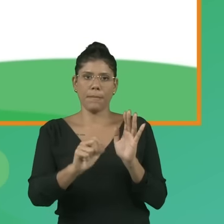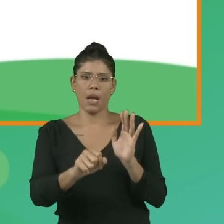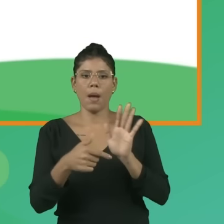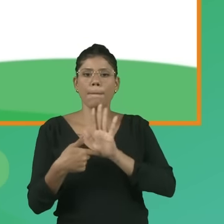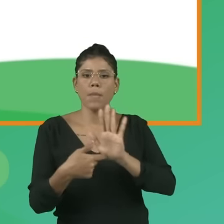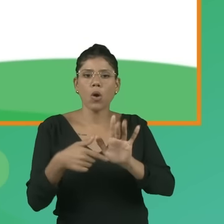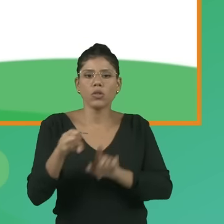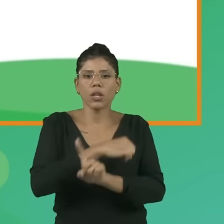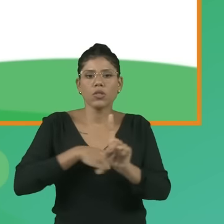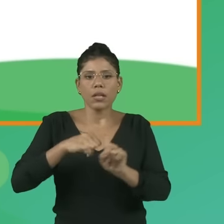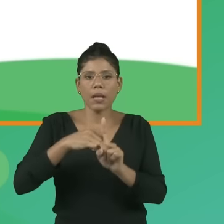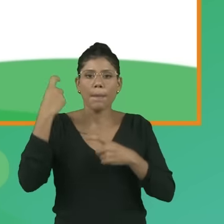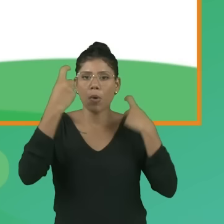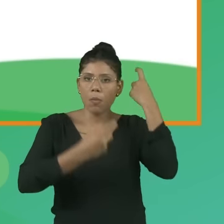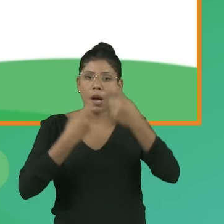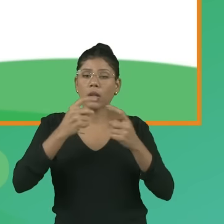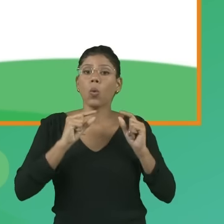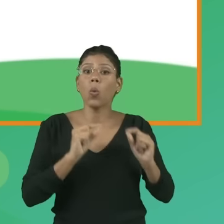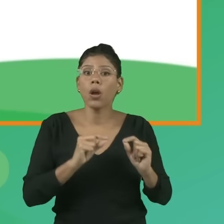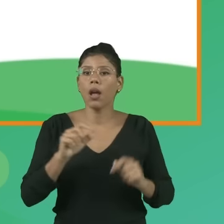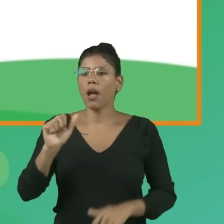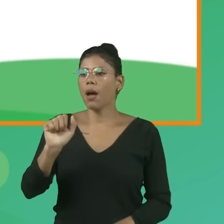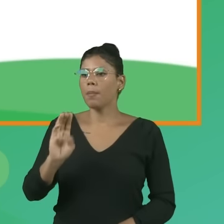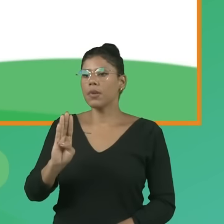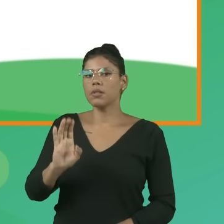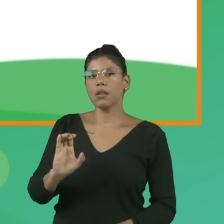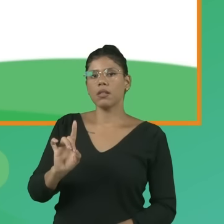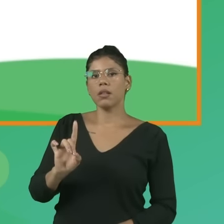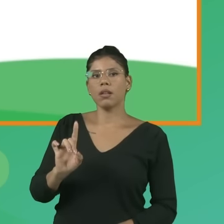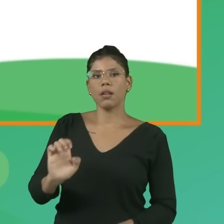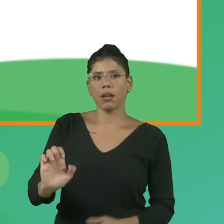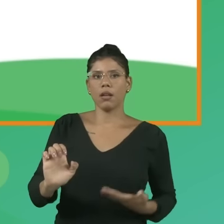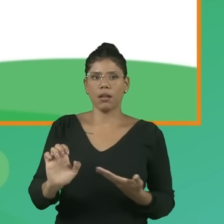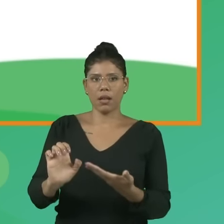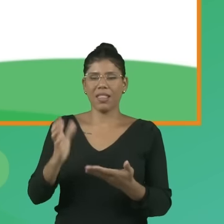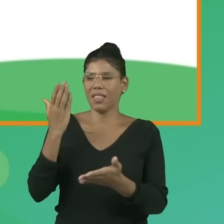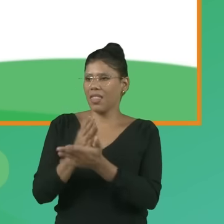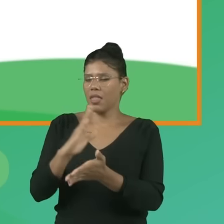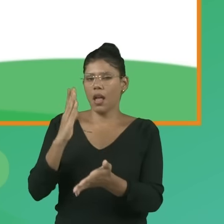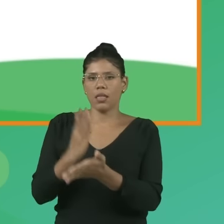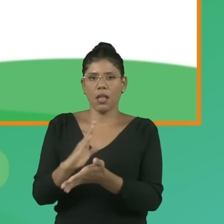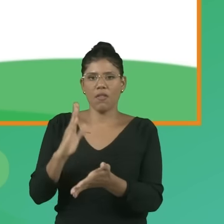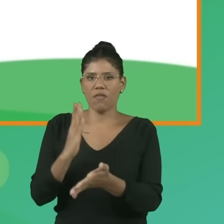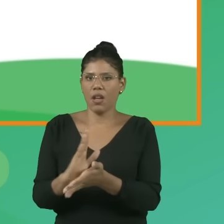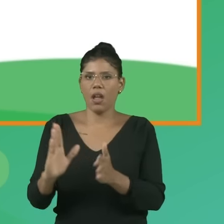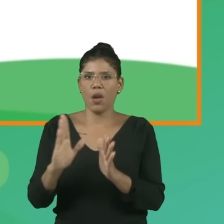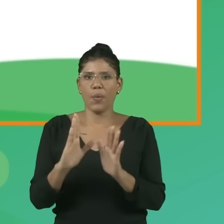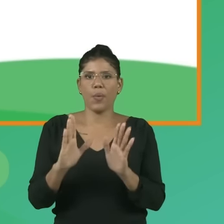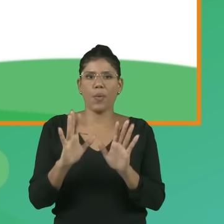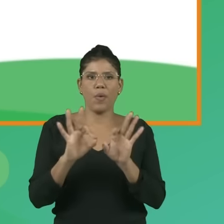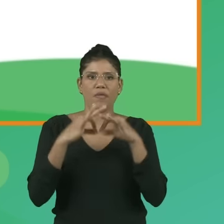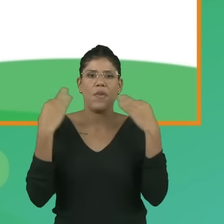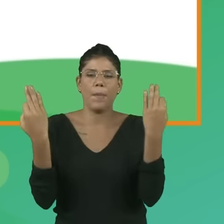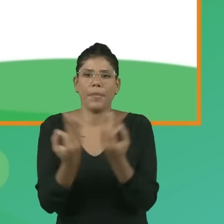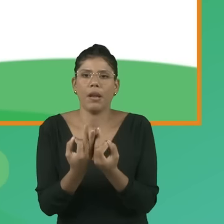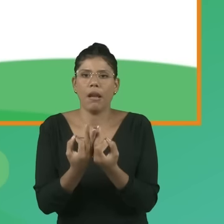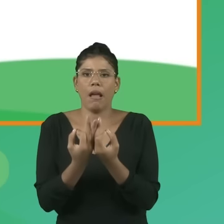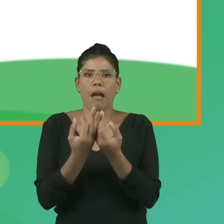da pessoa humana, principalmente das mulheres, né? Não tem nada a ver com ruptura de laços familiares, essa lei nada,